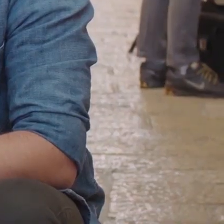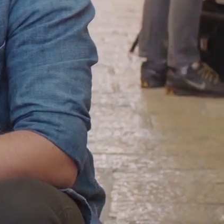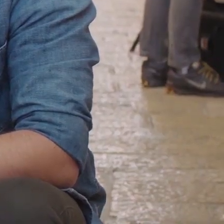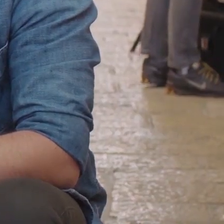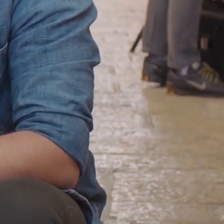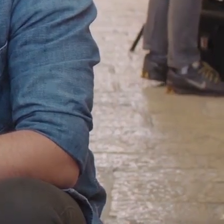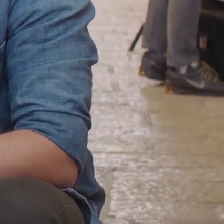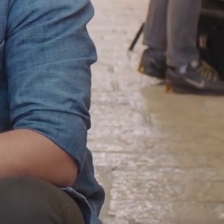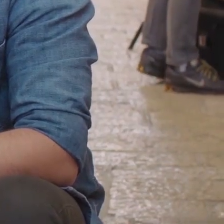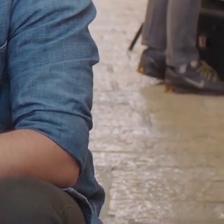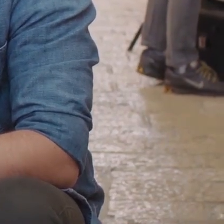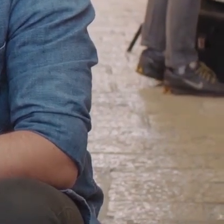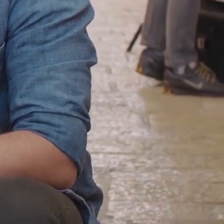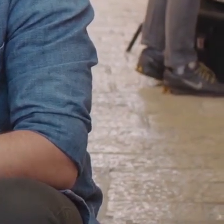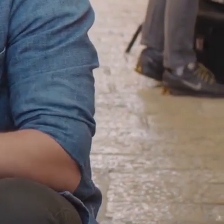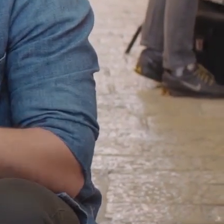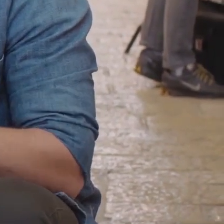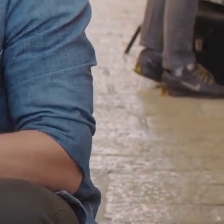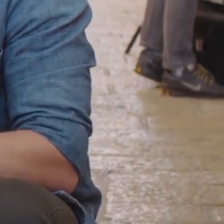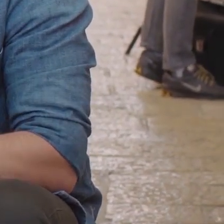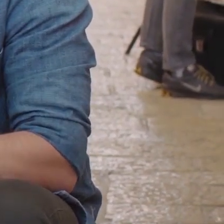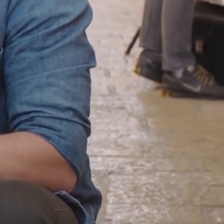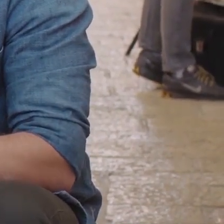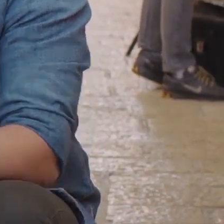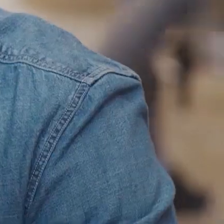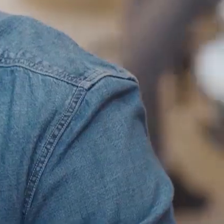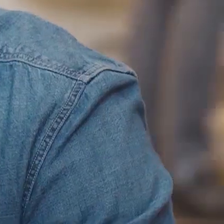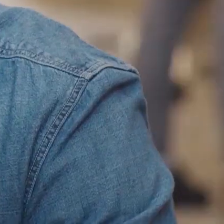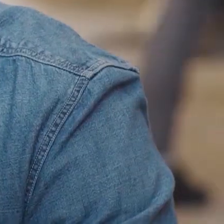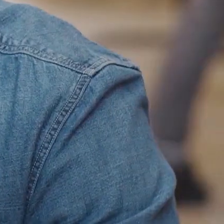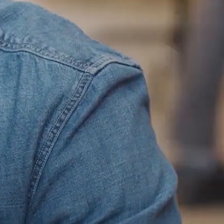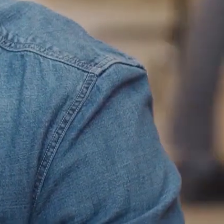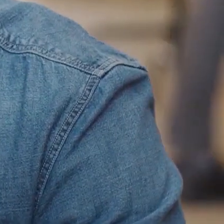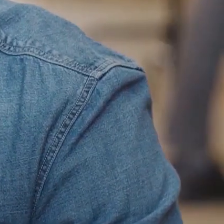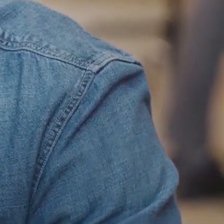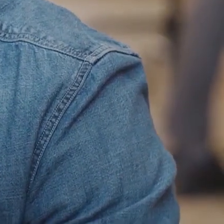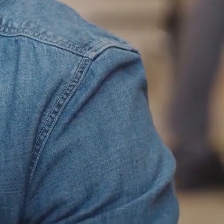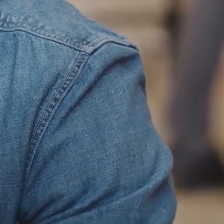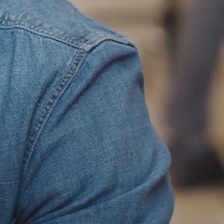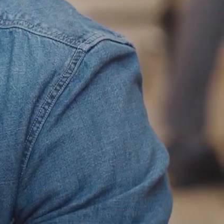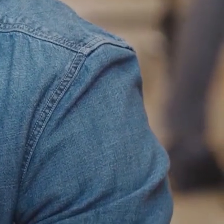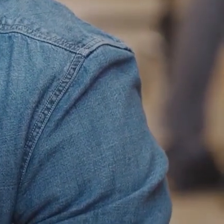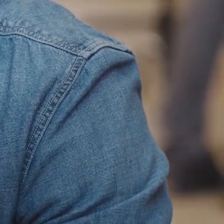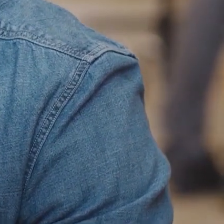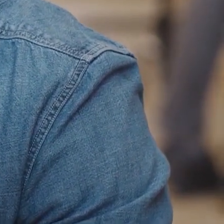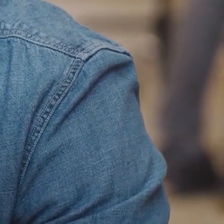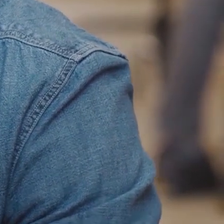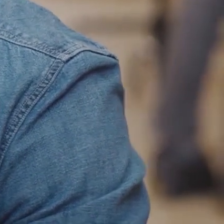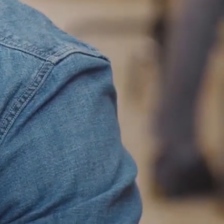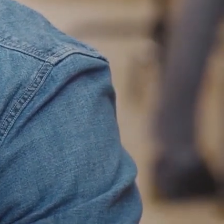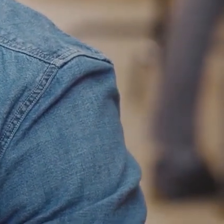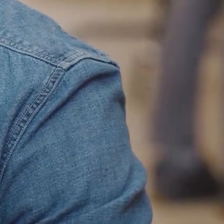O amor imenso de Deus por você e por mim. Jesus morreu por nós. O que isso quer dizer? Por que ele teve que morrer? Qual